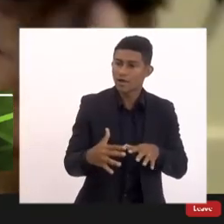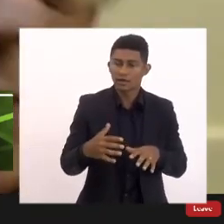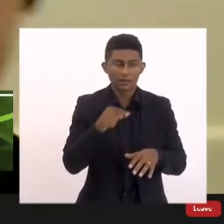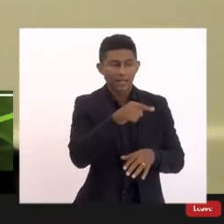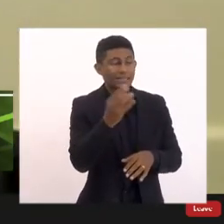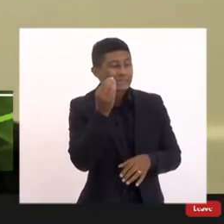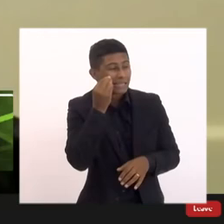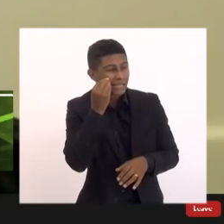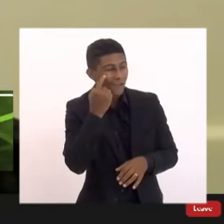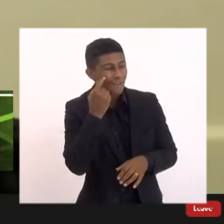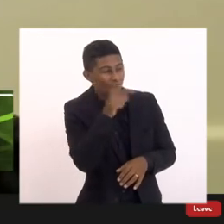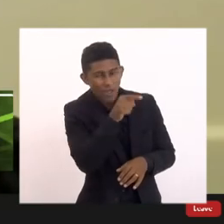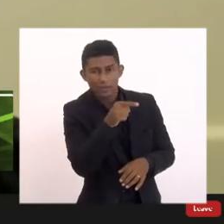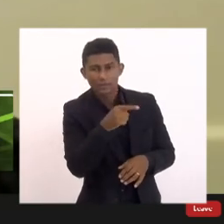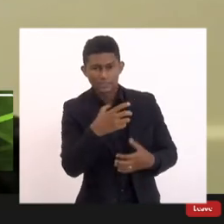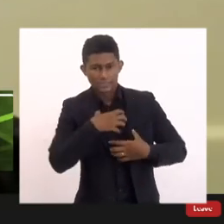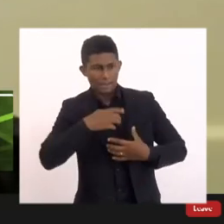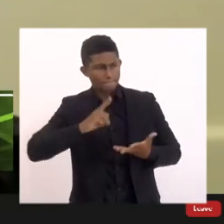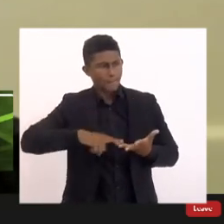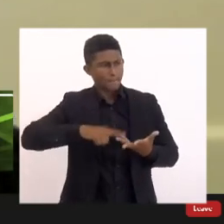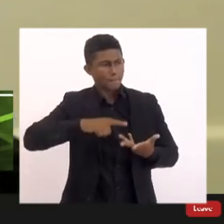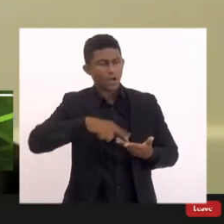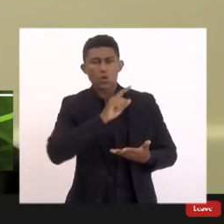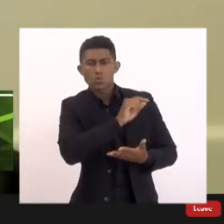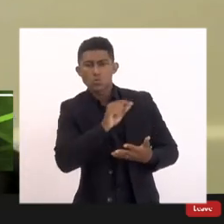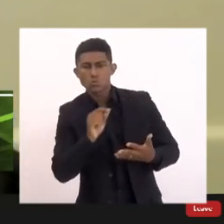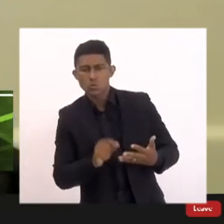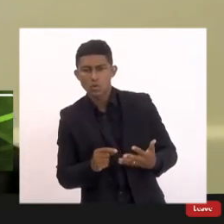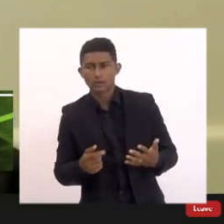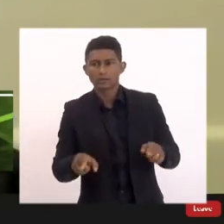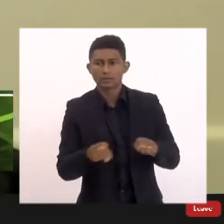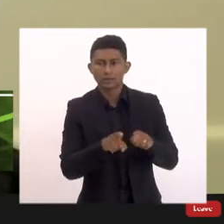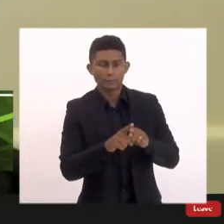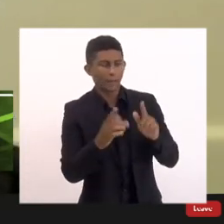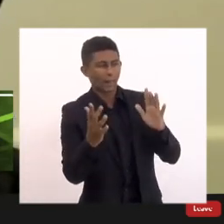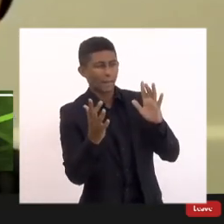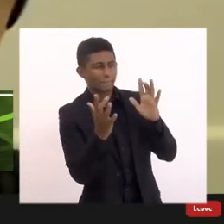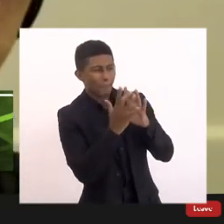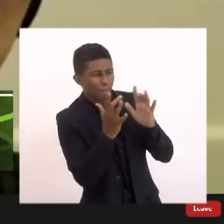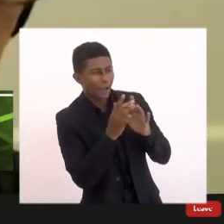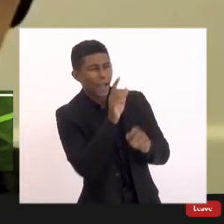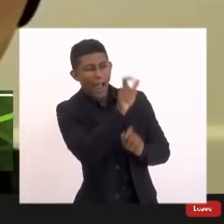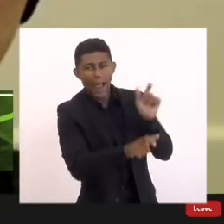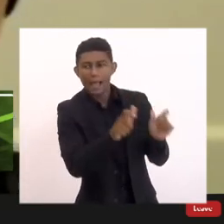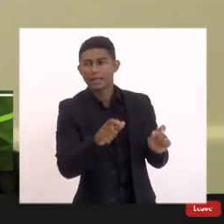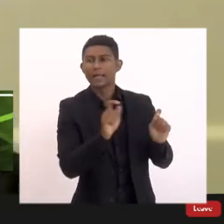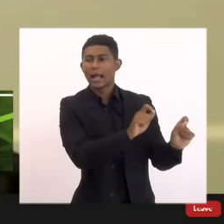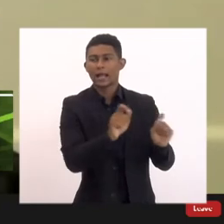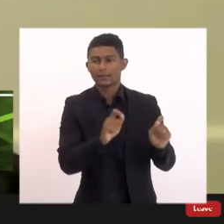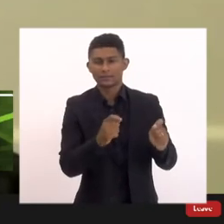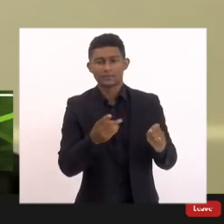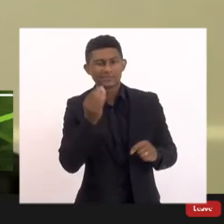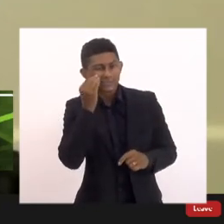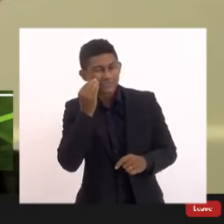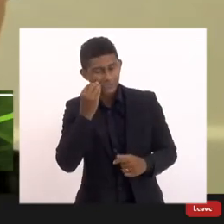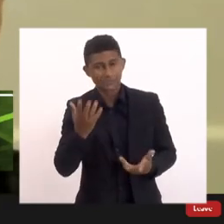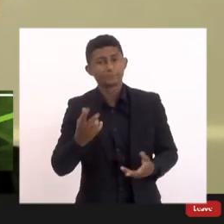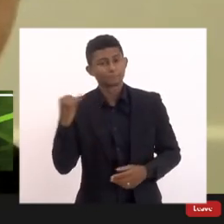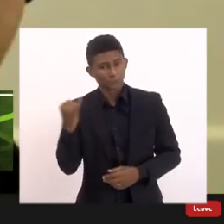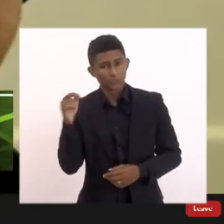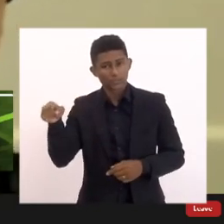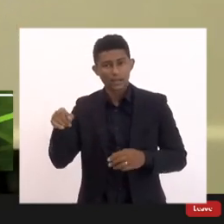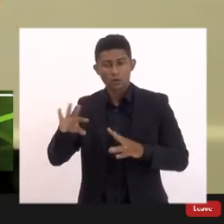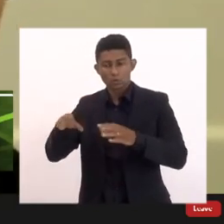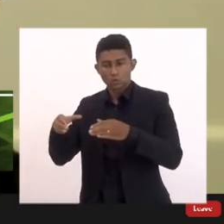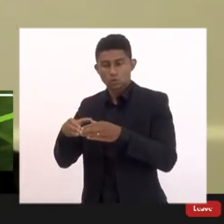desse aluno e que também faça, né, a indicação, no caso de fazer um bloqueio. É importante que a vigilância do município, a equipe de